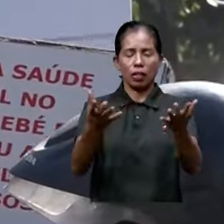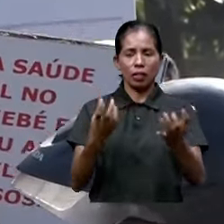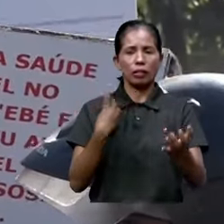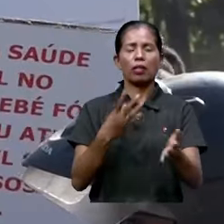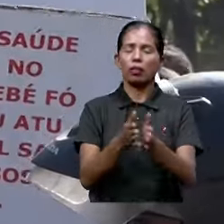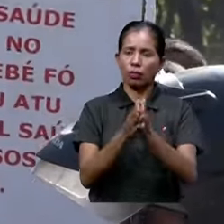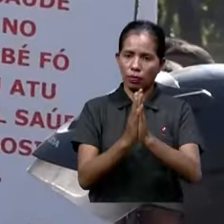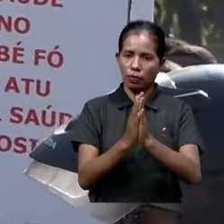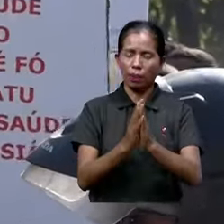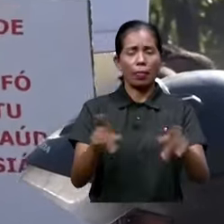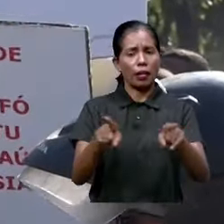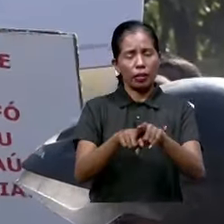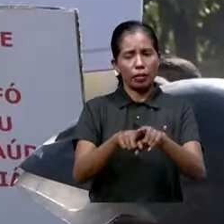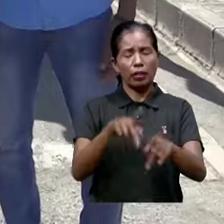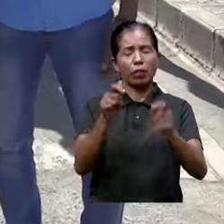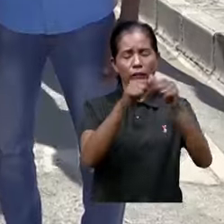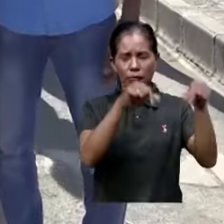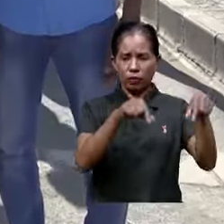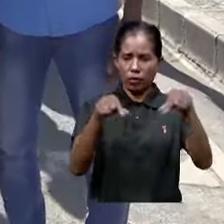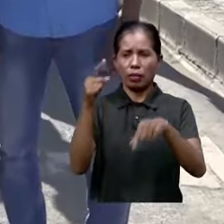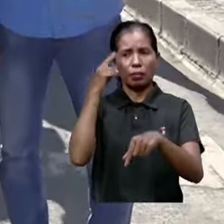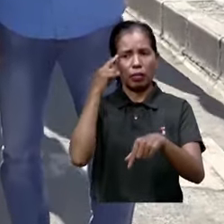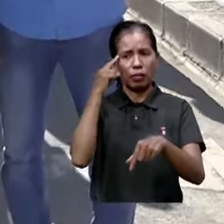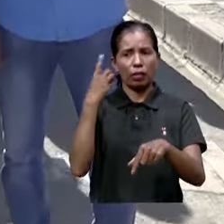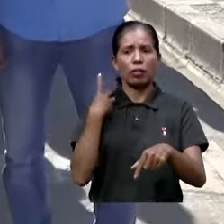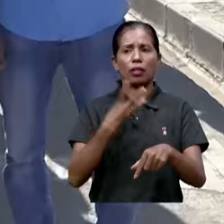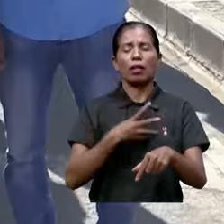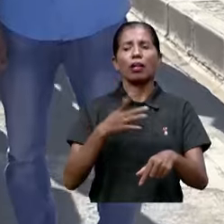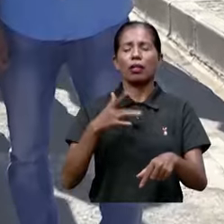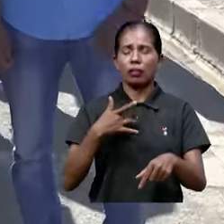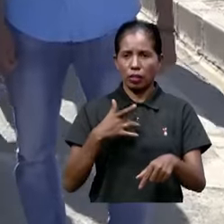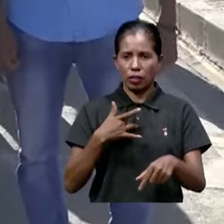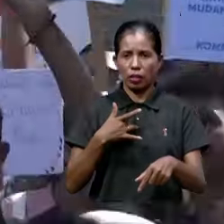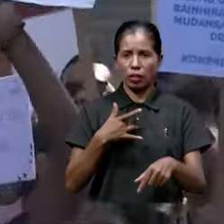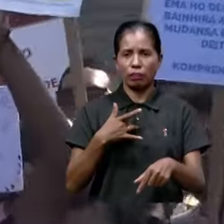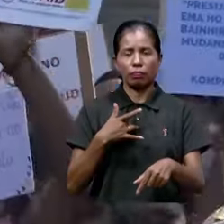exigencia anesa em deficiencia matan buat nebe mak hausente kata